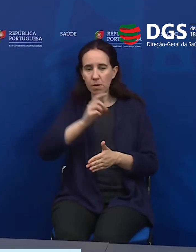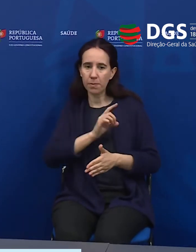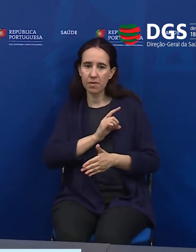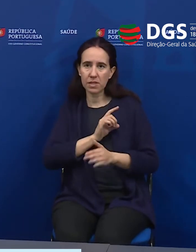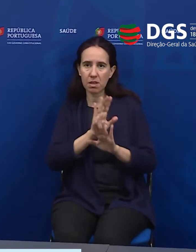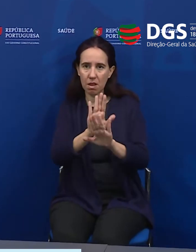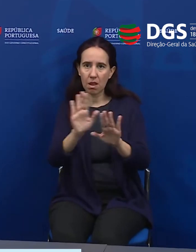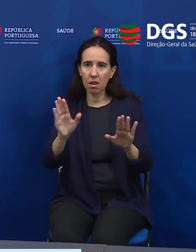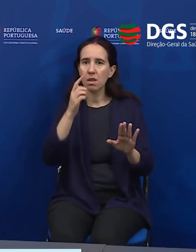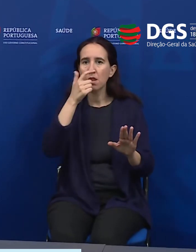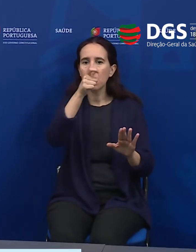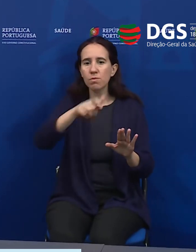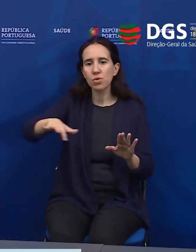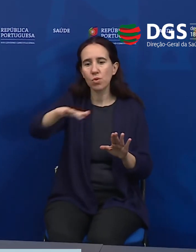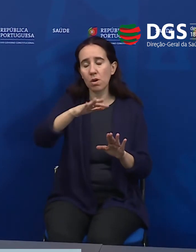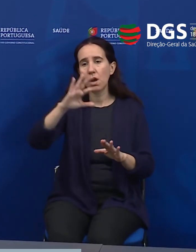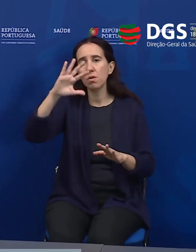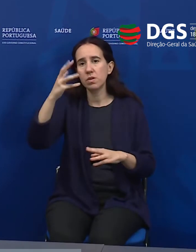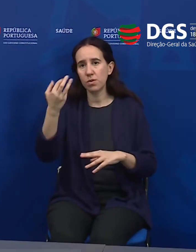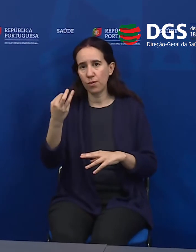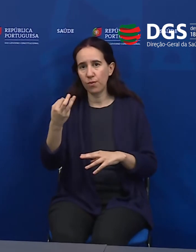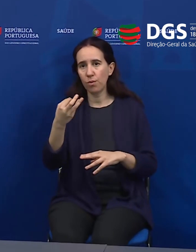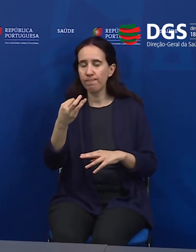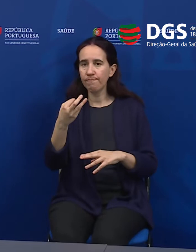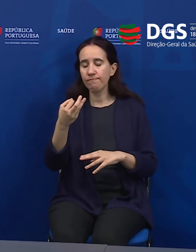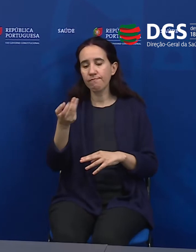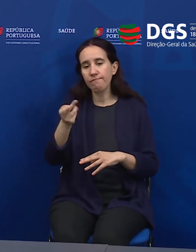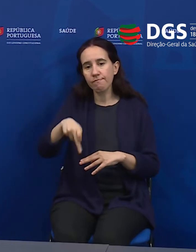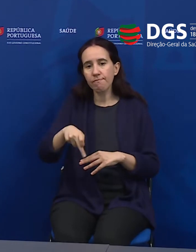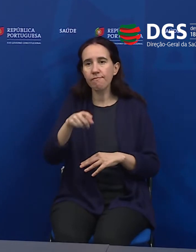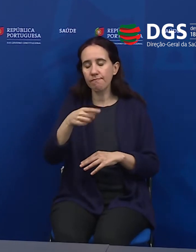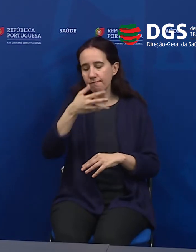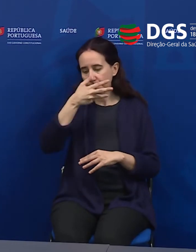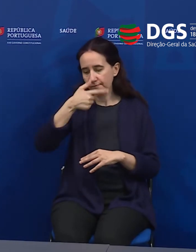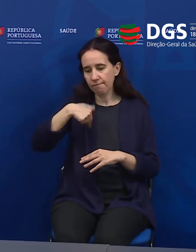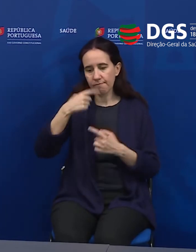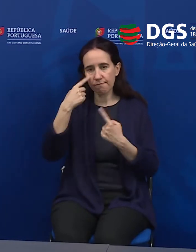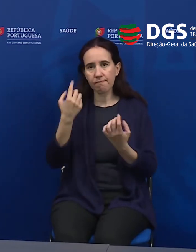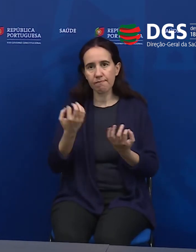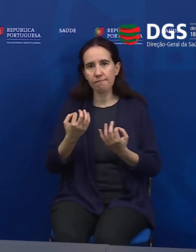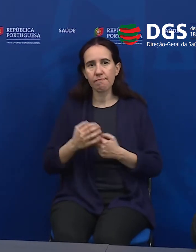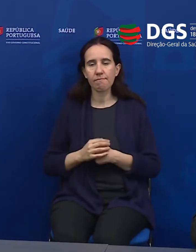privacidade das pessoas a quem aconteceu este desfecho, que lamentamos, obviamente.